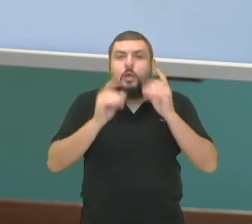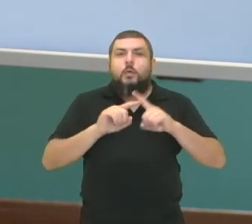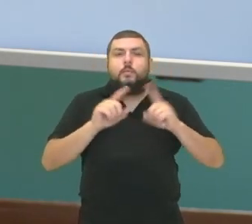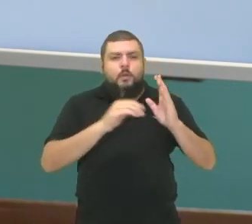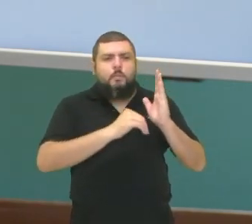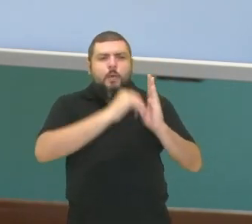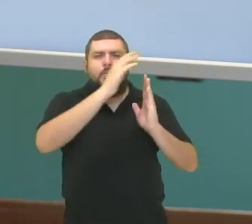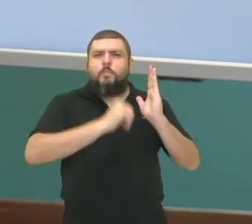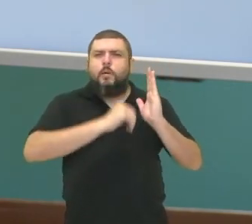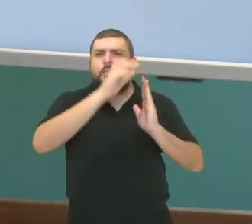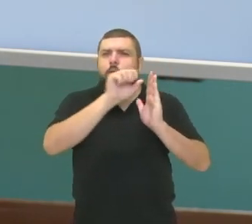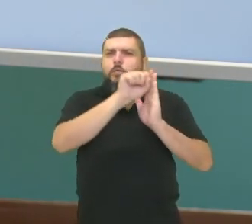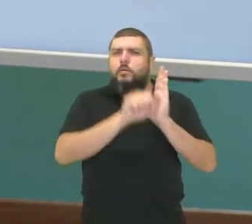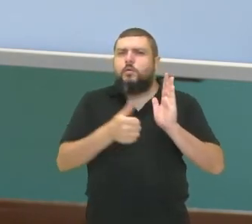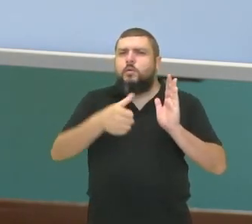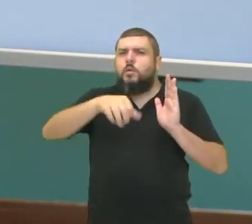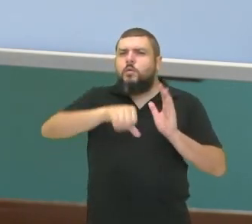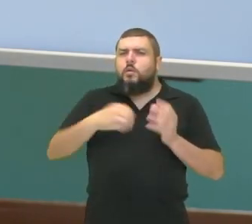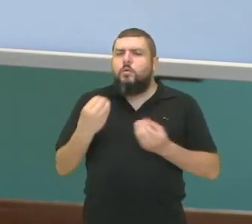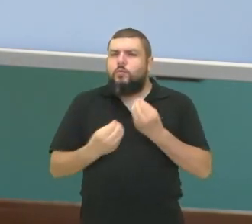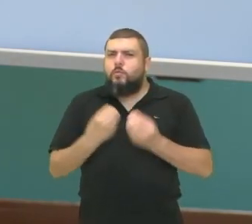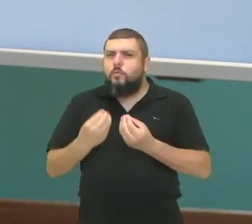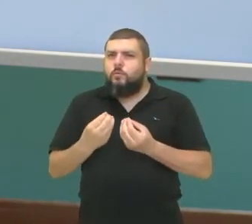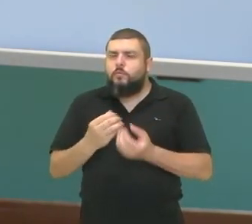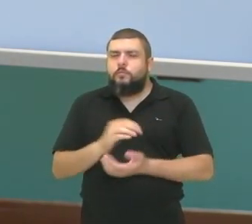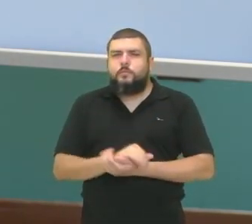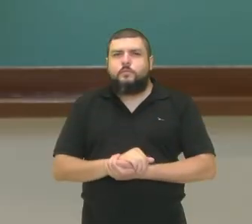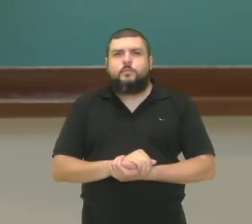XIX, em plena Revolução Industrial? Vamos lá.